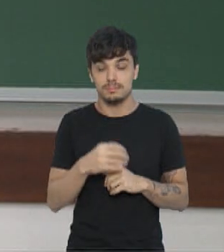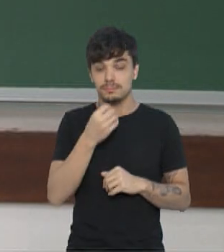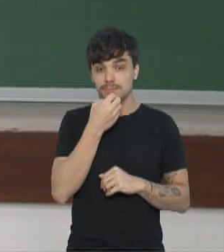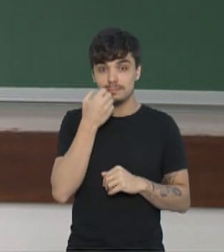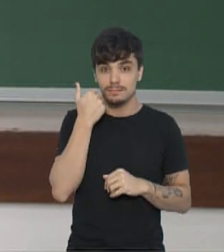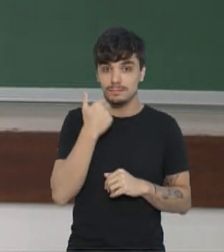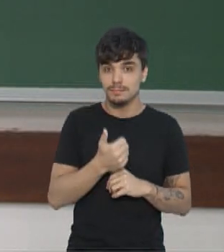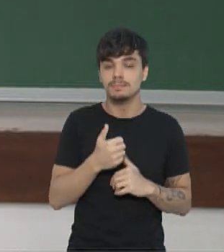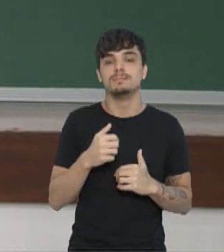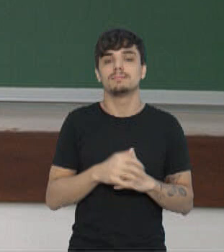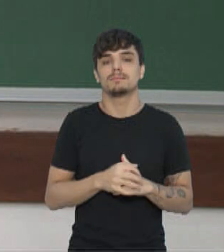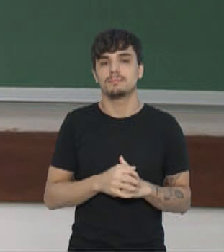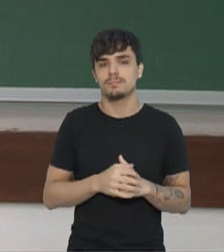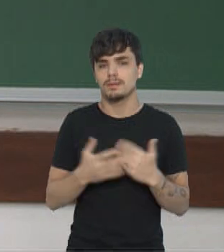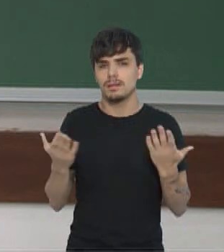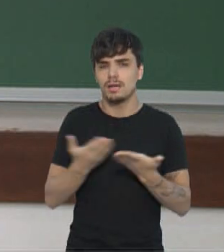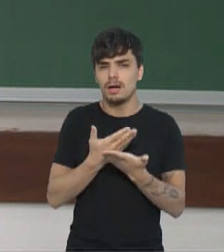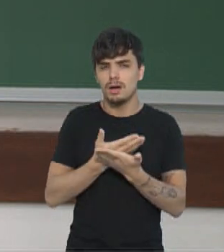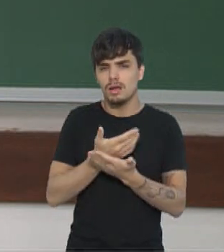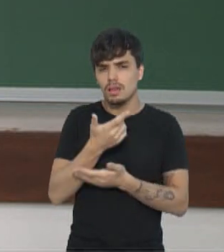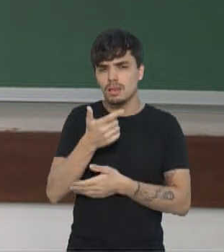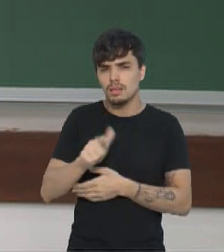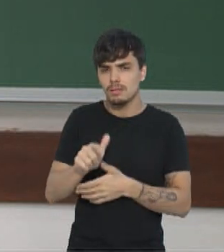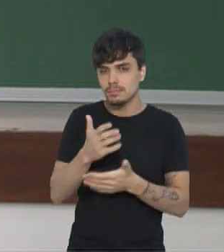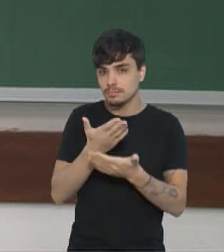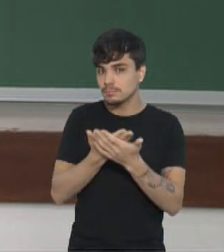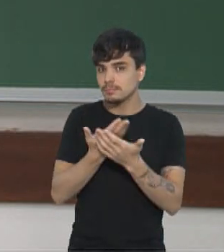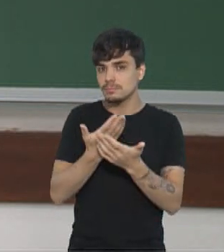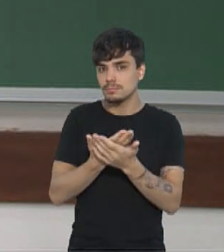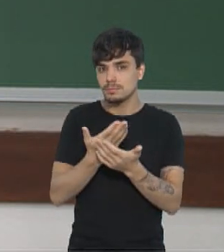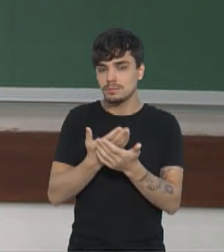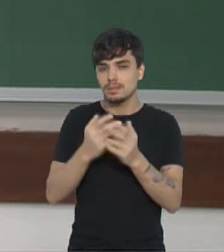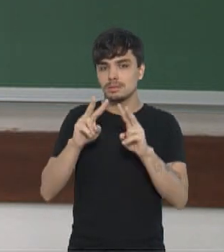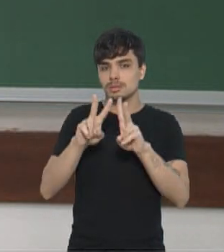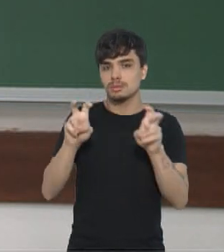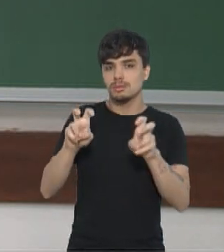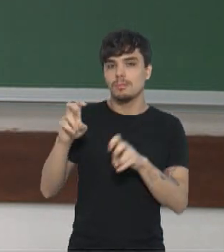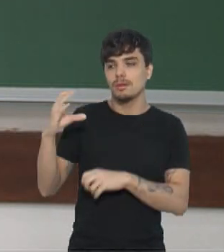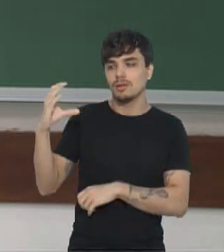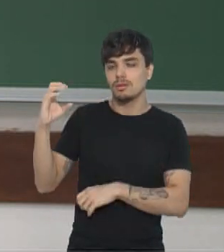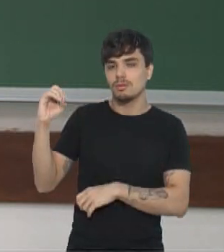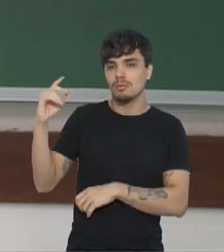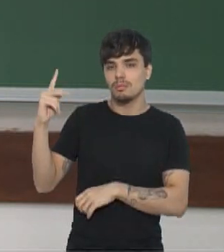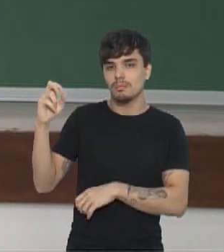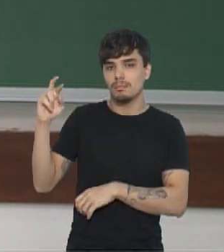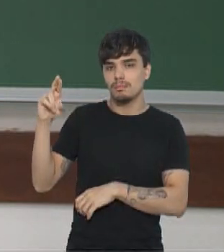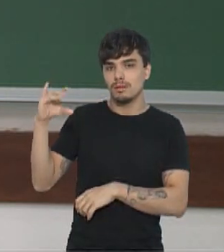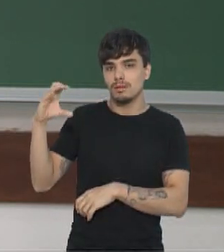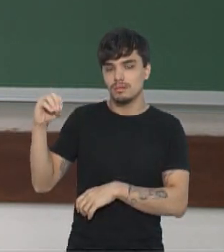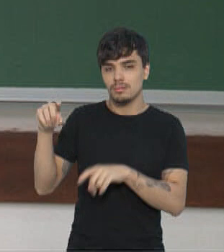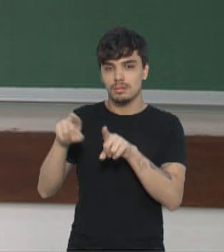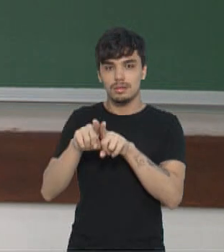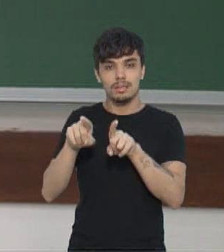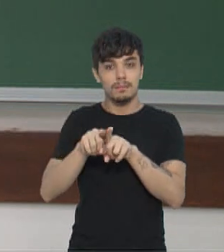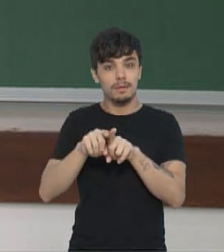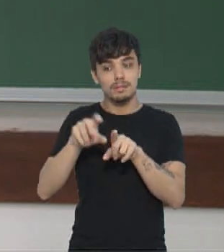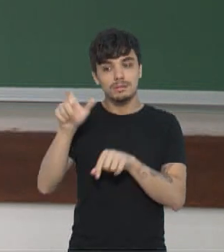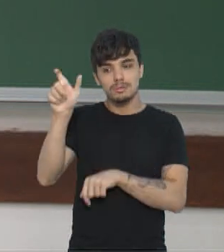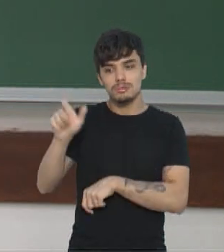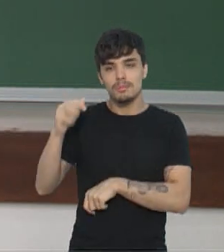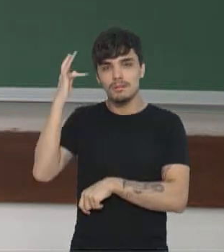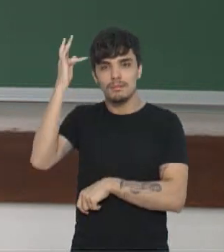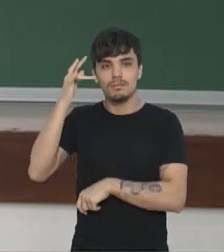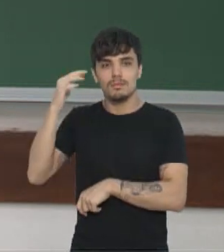Muito bem, vamos para uma aula sobre Copérnico e agora falar um pouquinho mais sobre o